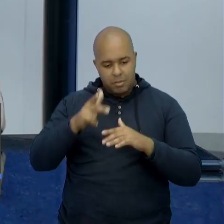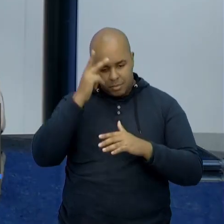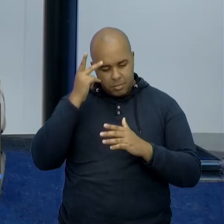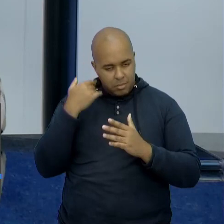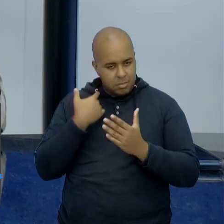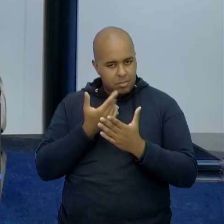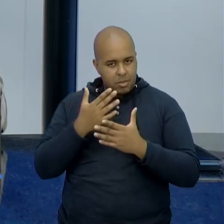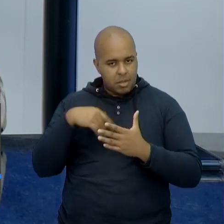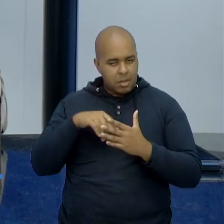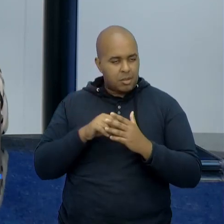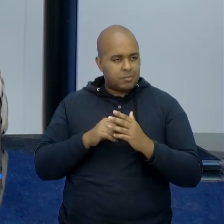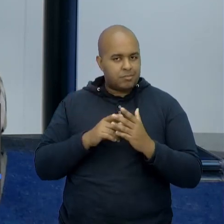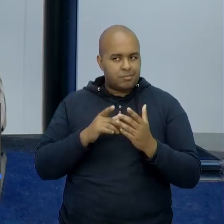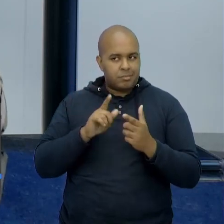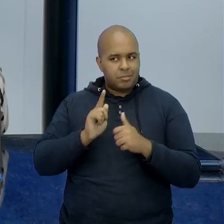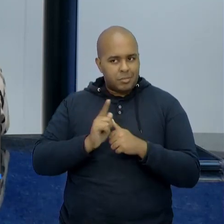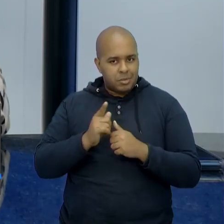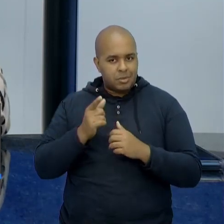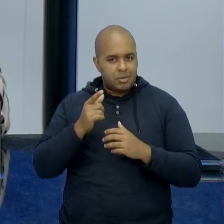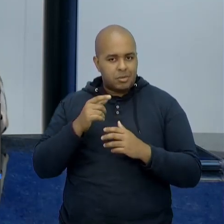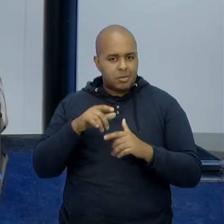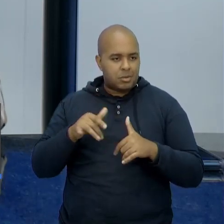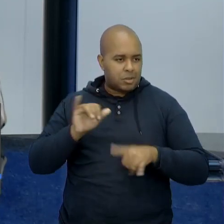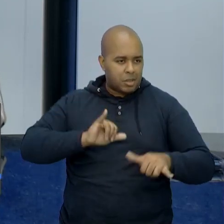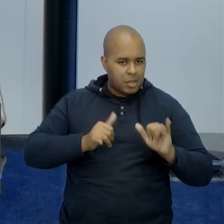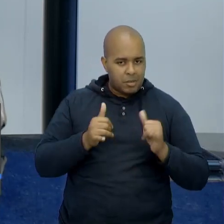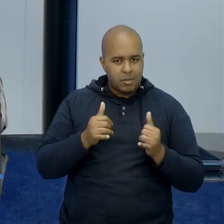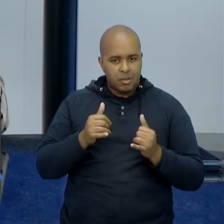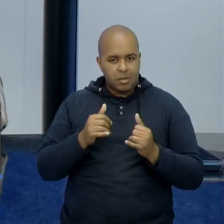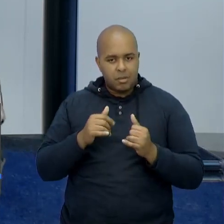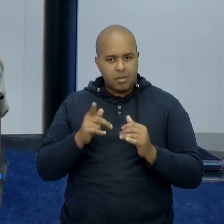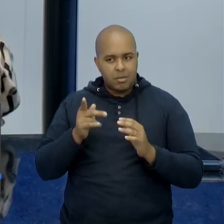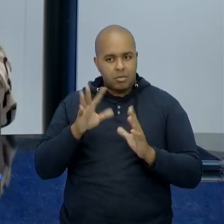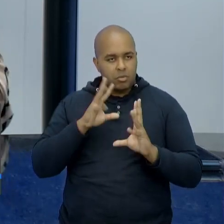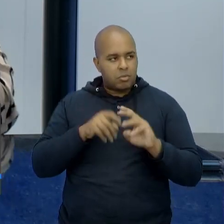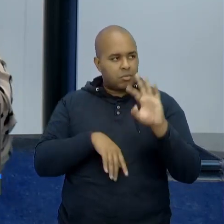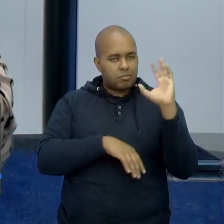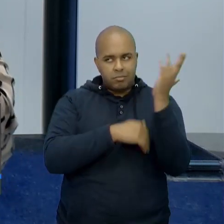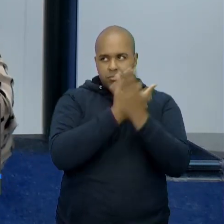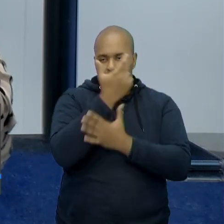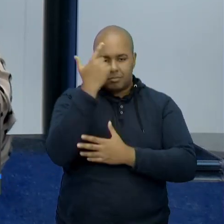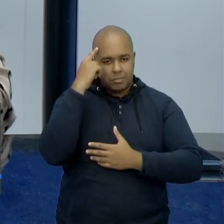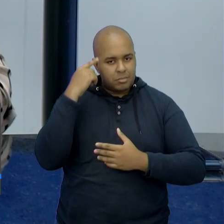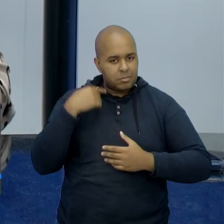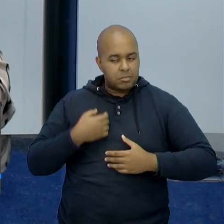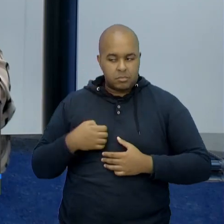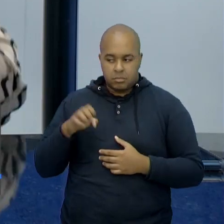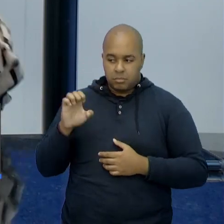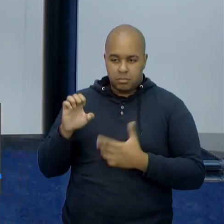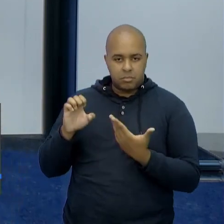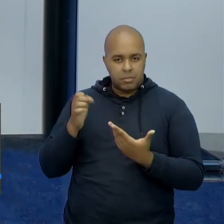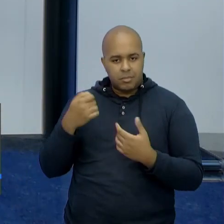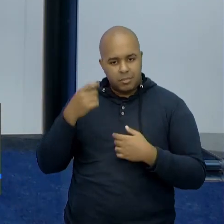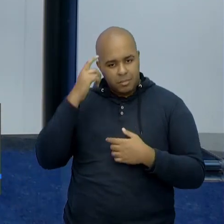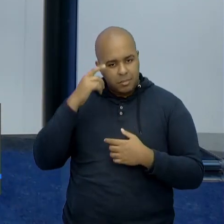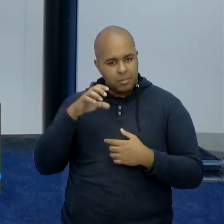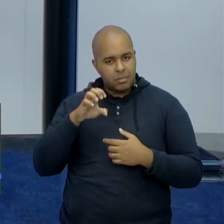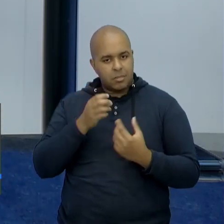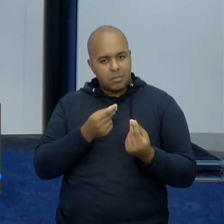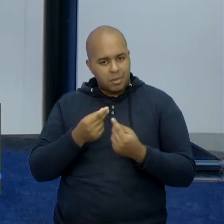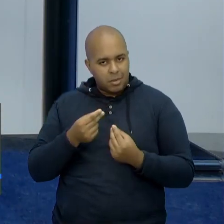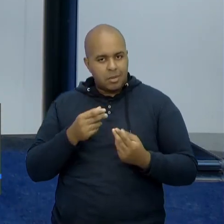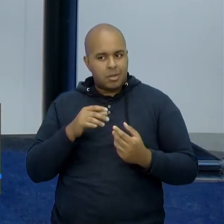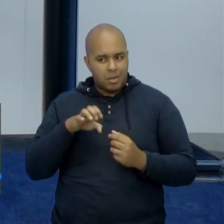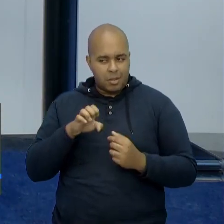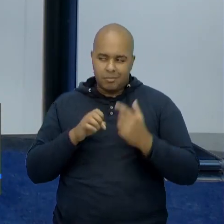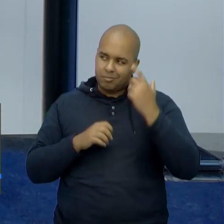gestão ambiental, tem outras carreiras, né, químico, ambiental, pensando no E. Precisa de um economista